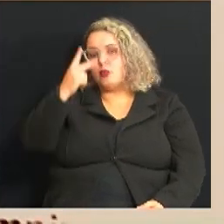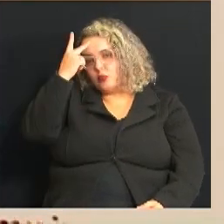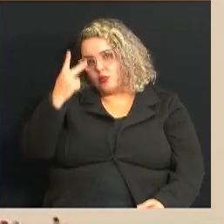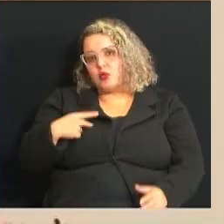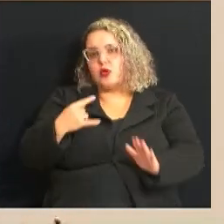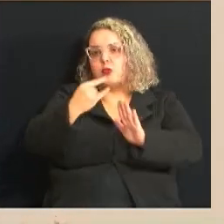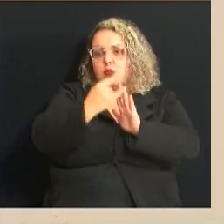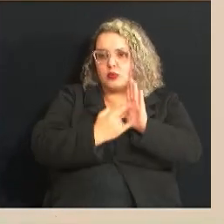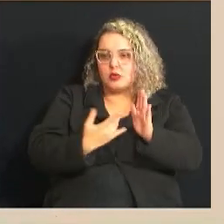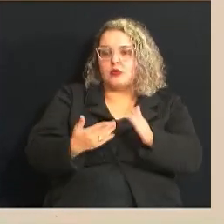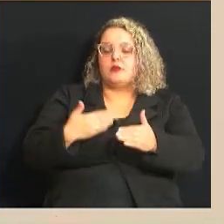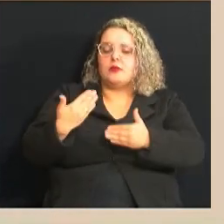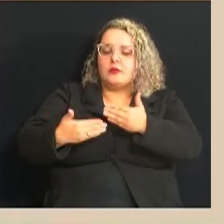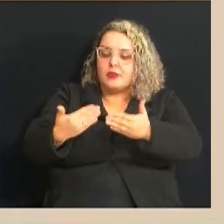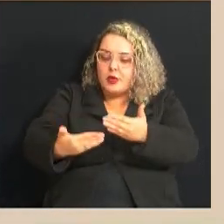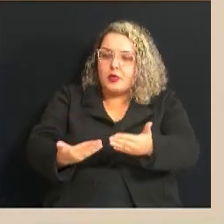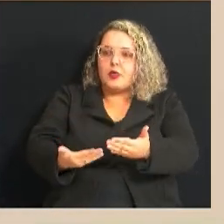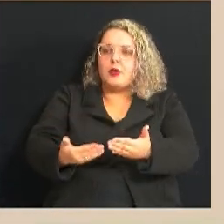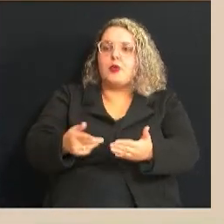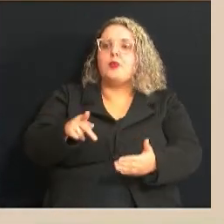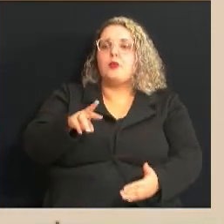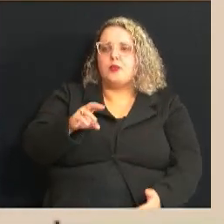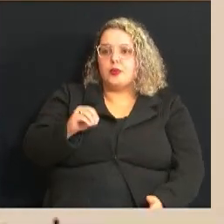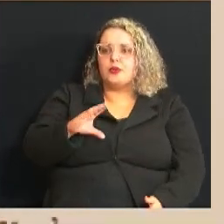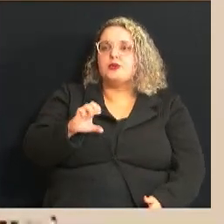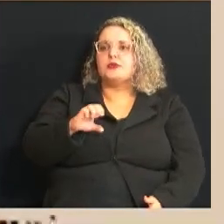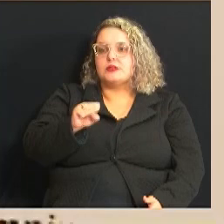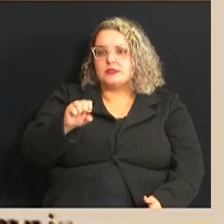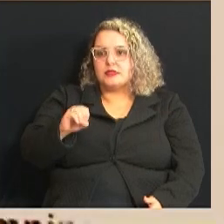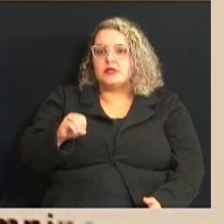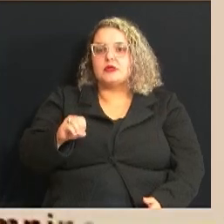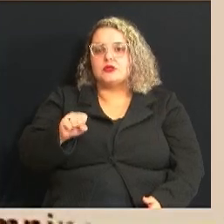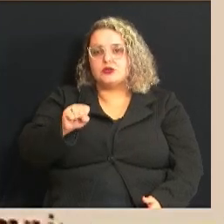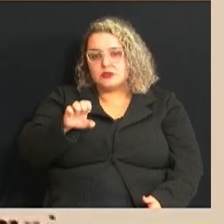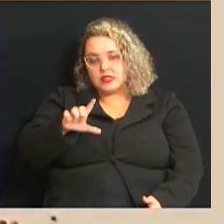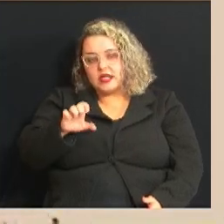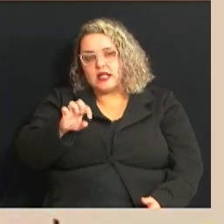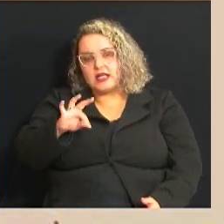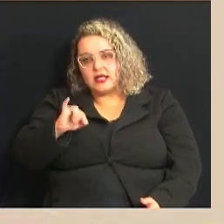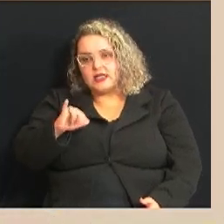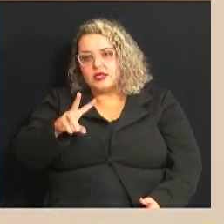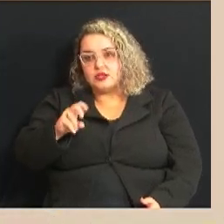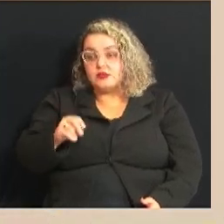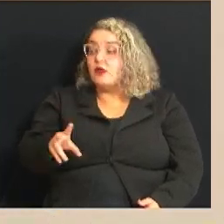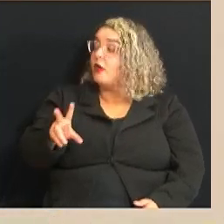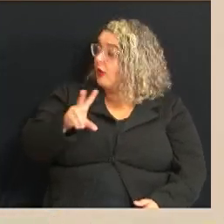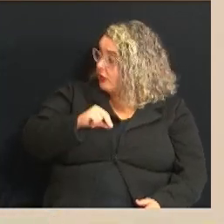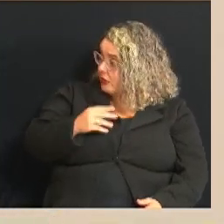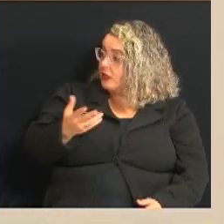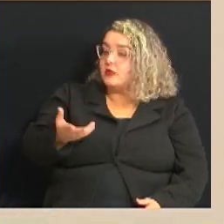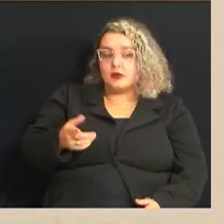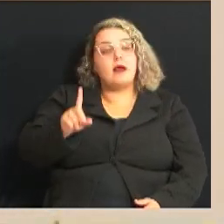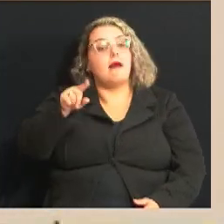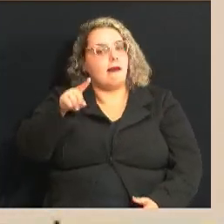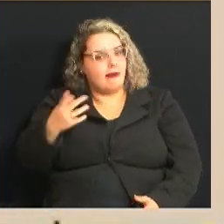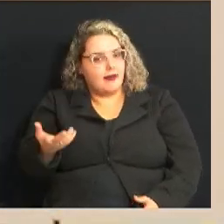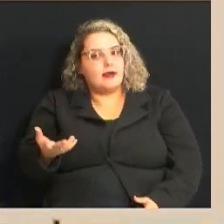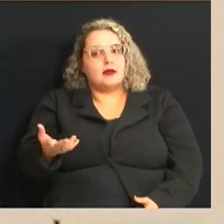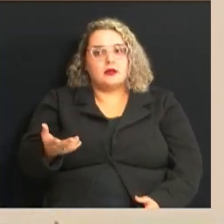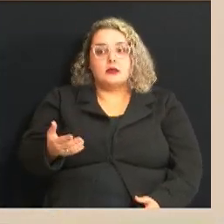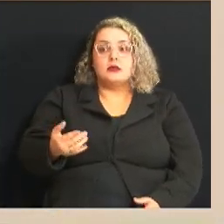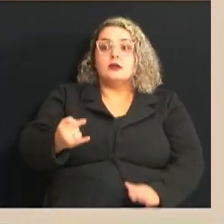sobre processo seletivo. Olha só. Tanto vídeo currículo, por conta da pandemia, né, que estão solicitando